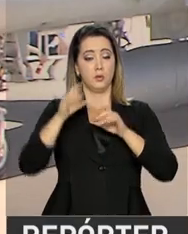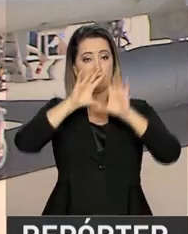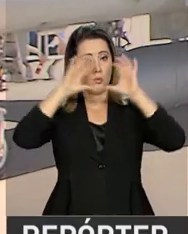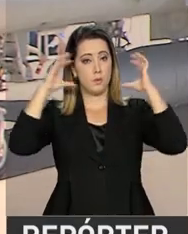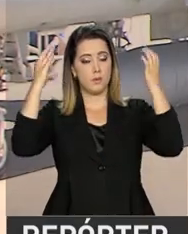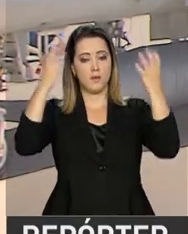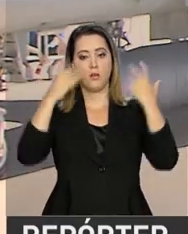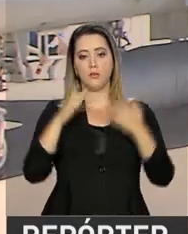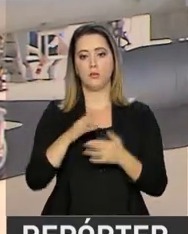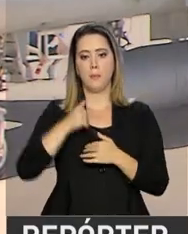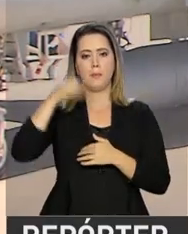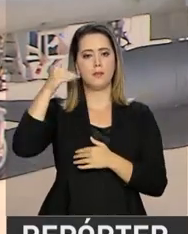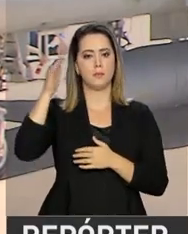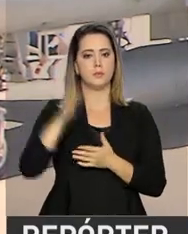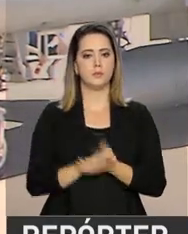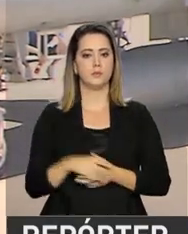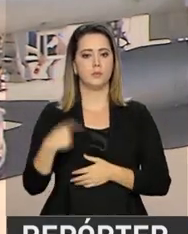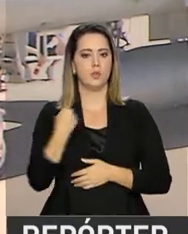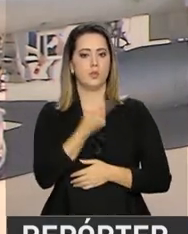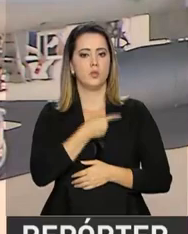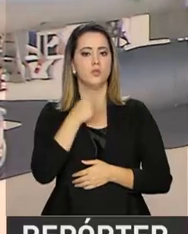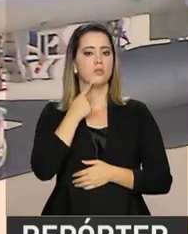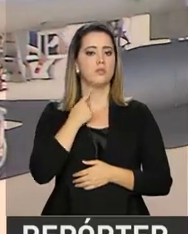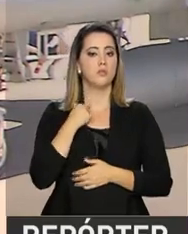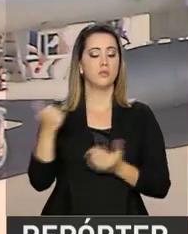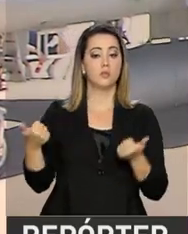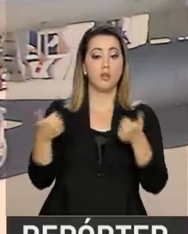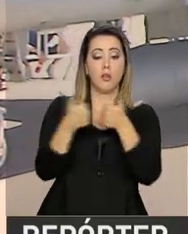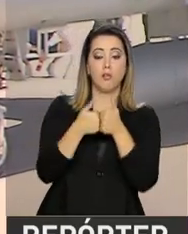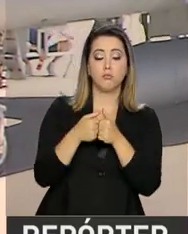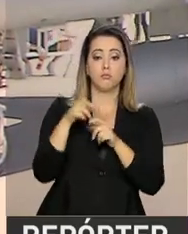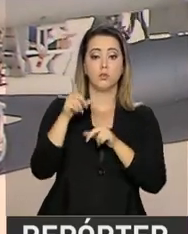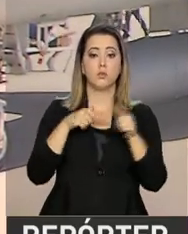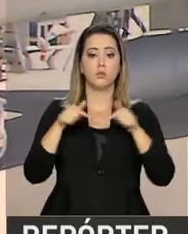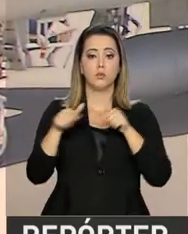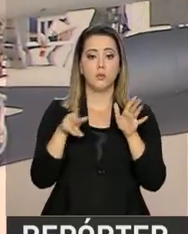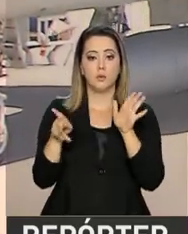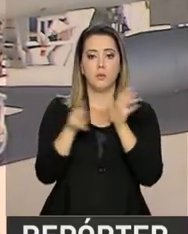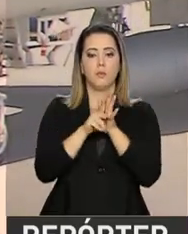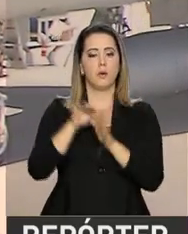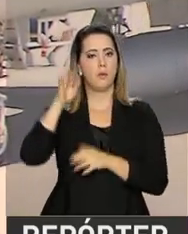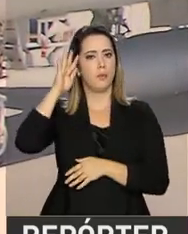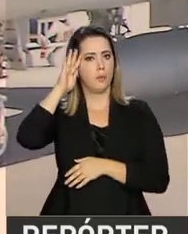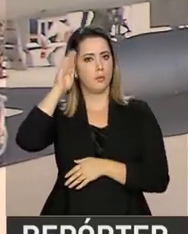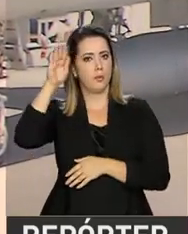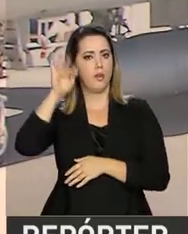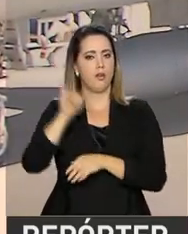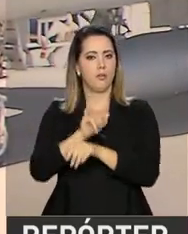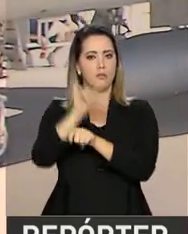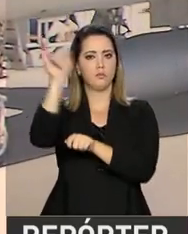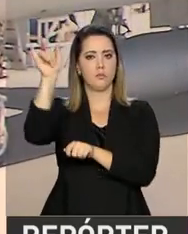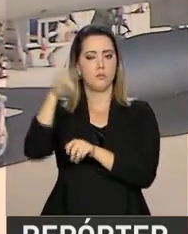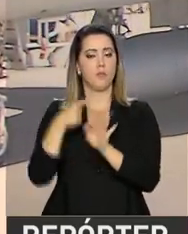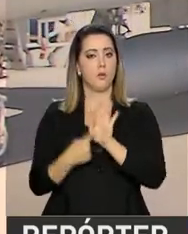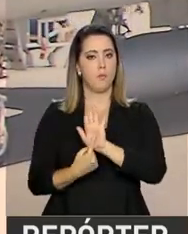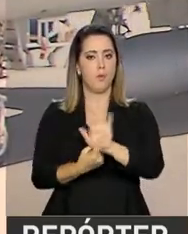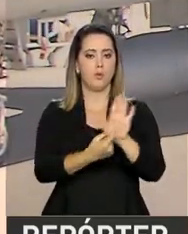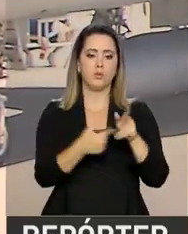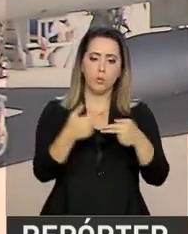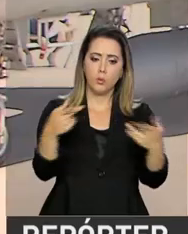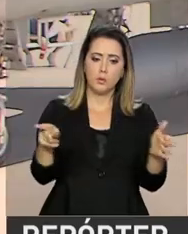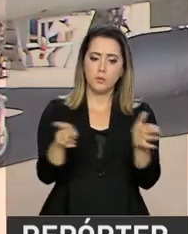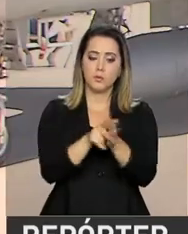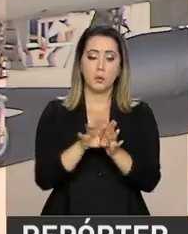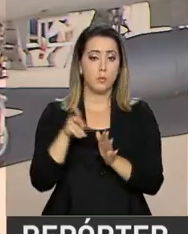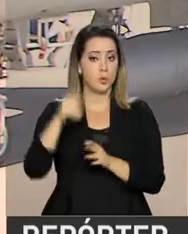Nossa intenção é aproximar o povo de Brasília, da sociedade brasileira, com os trabalhos que são feitos pela Aeronáutica, trazendo equipamentos da Força Aérea de